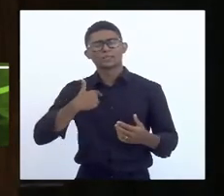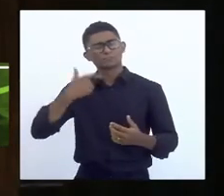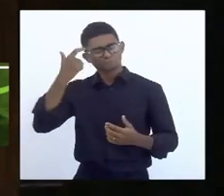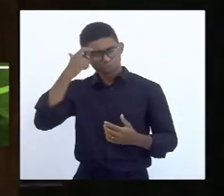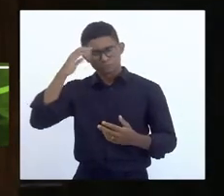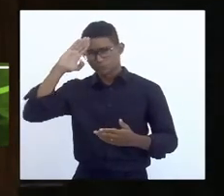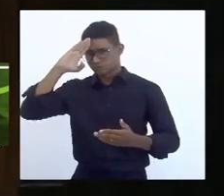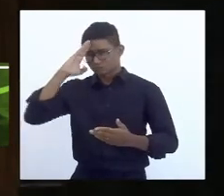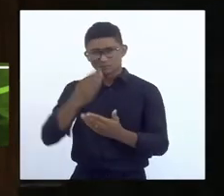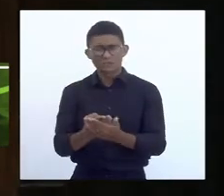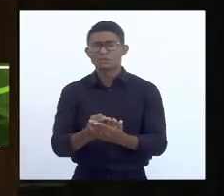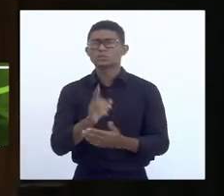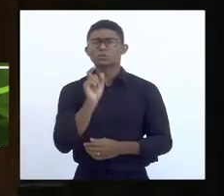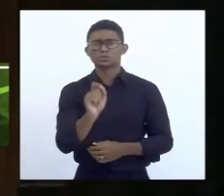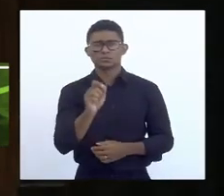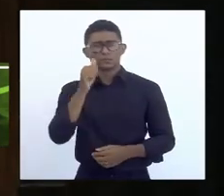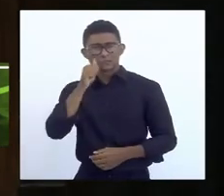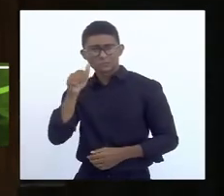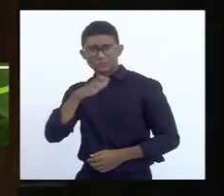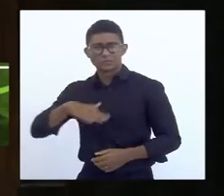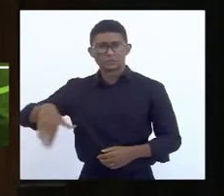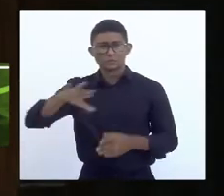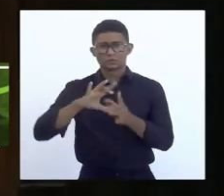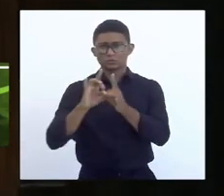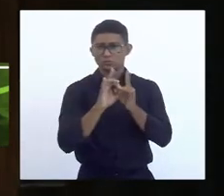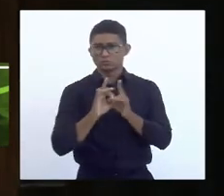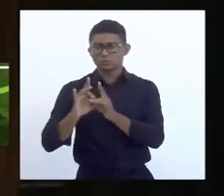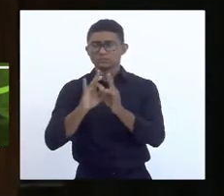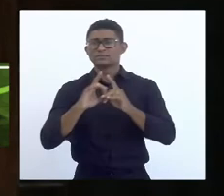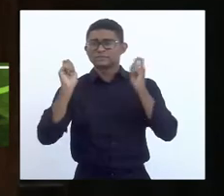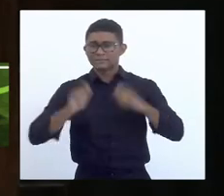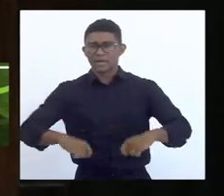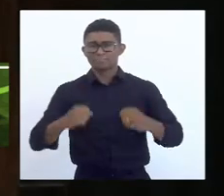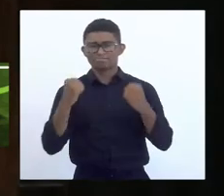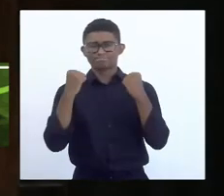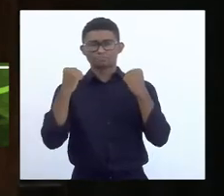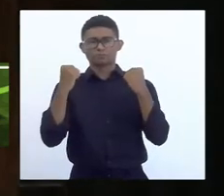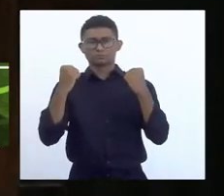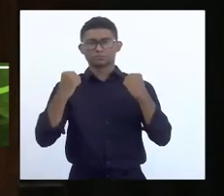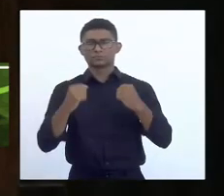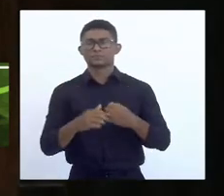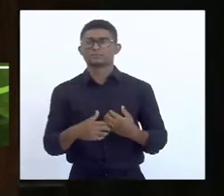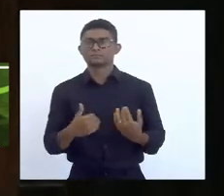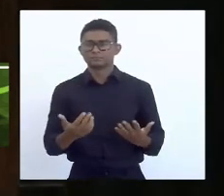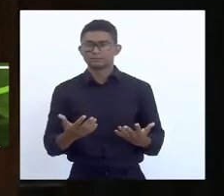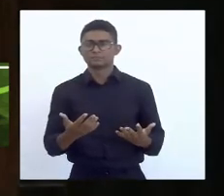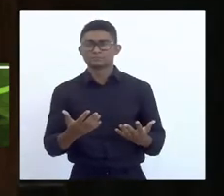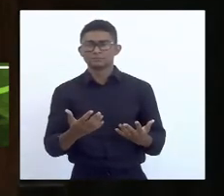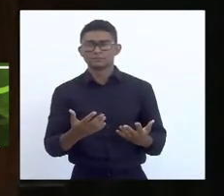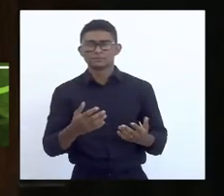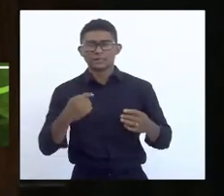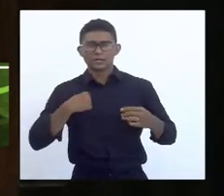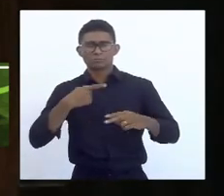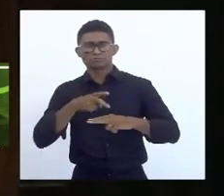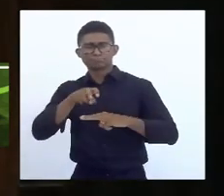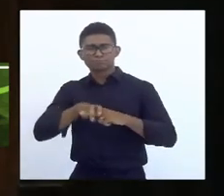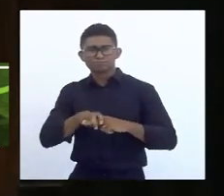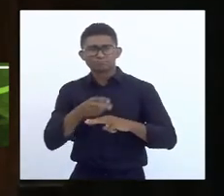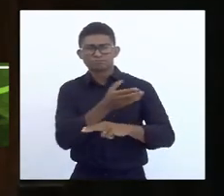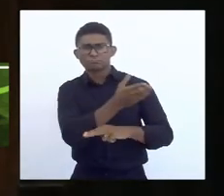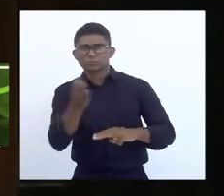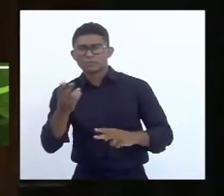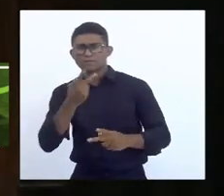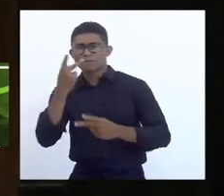unidas, acredito na potência do que nós podemos fazer juntas. E estar ali escutando cada fala foi um